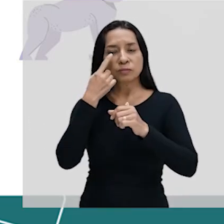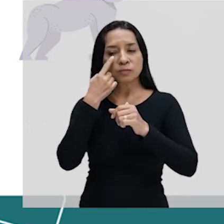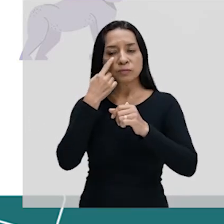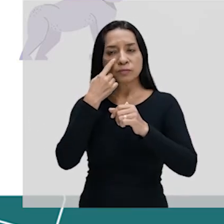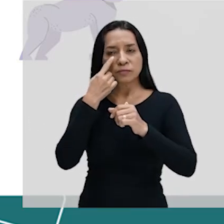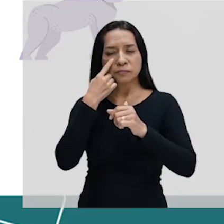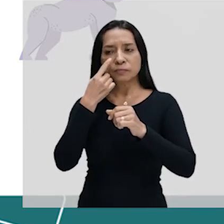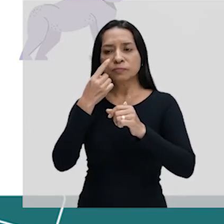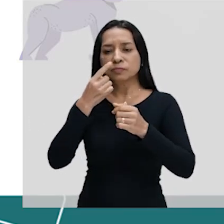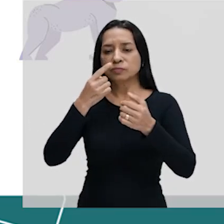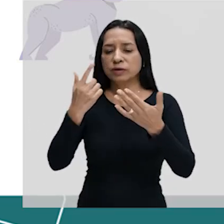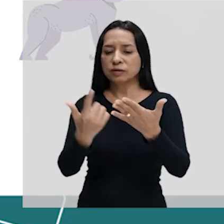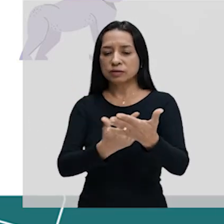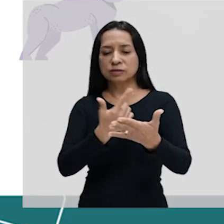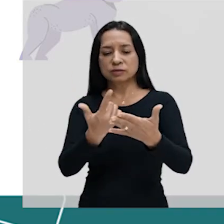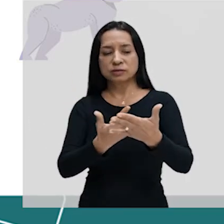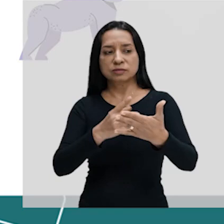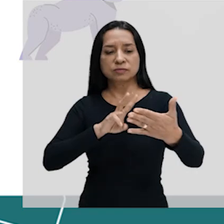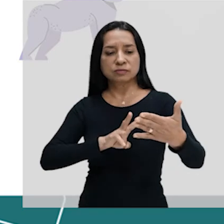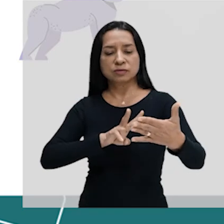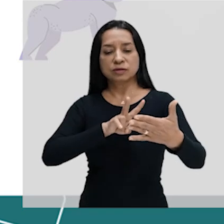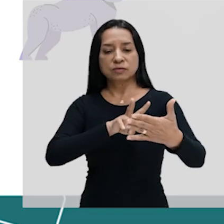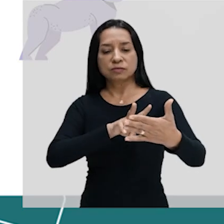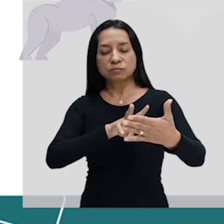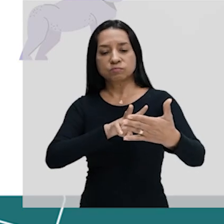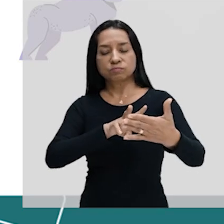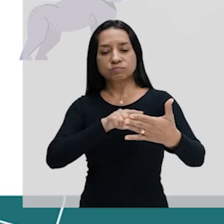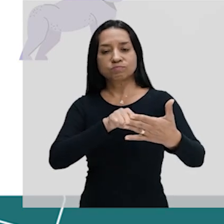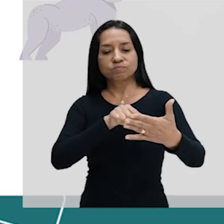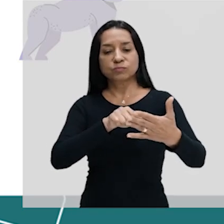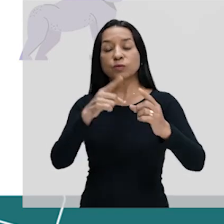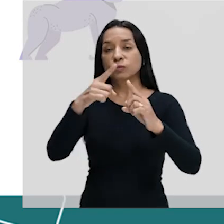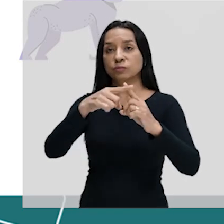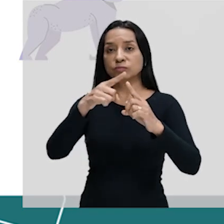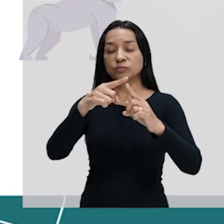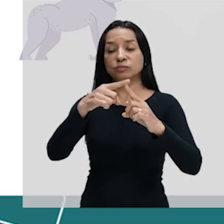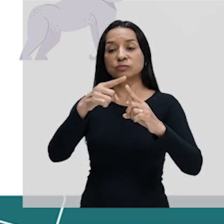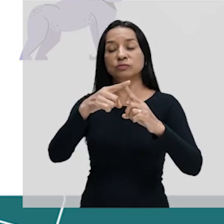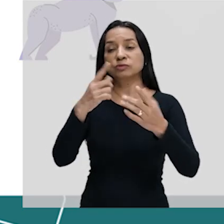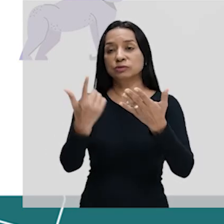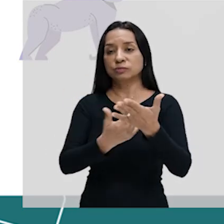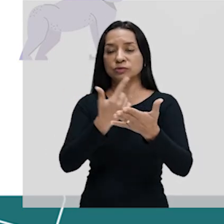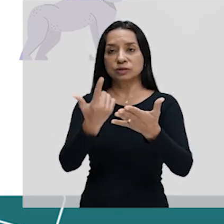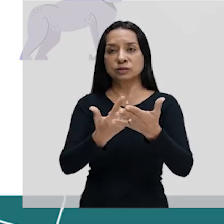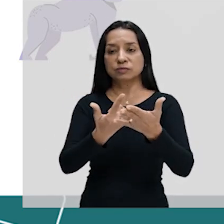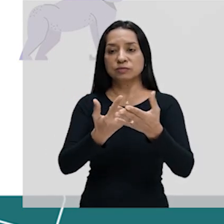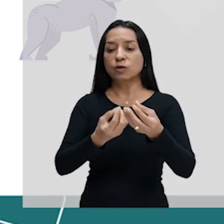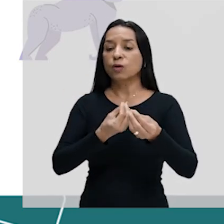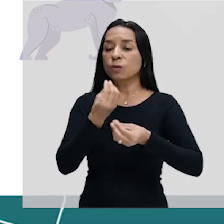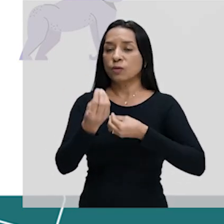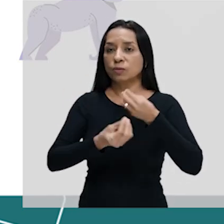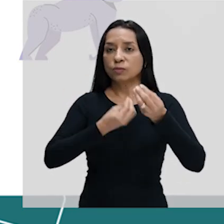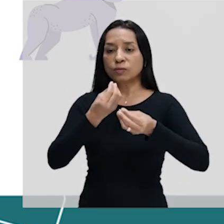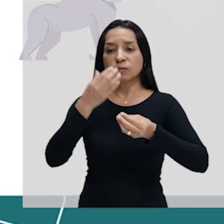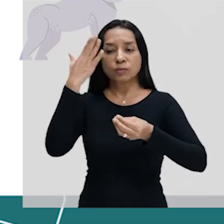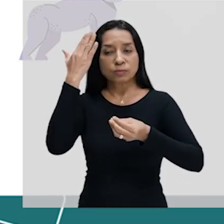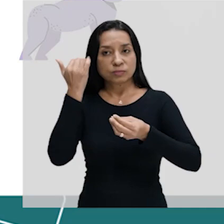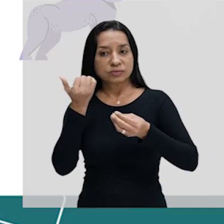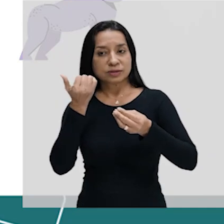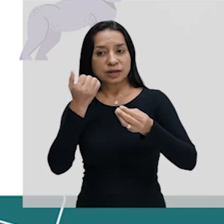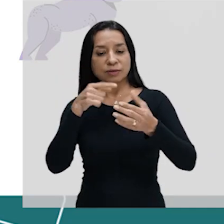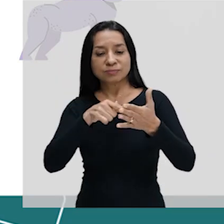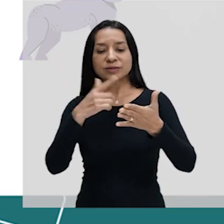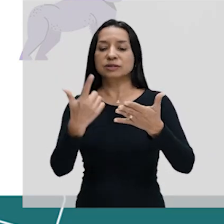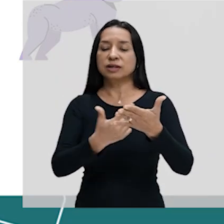aí eu pego um livro e digo, olha, isso aqui é uma espécie de livro. Como é que a gente consegue identificar, distinguir essa espécie de uma outra